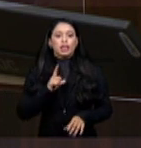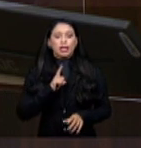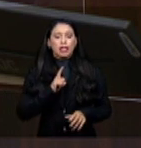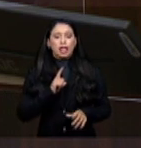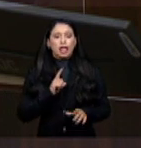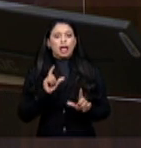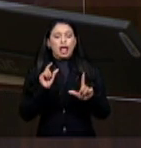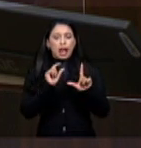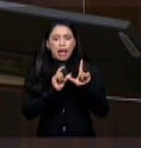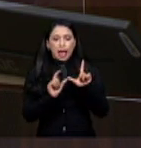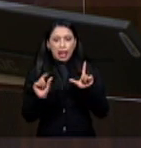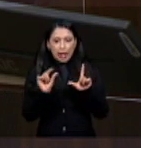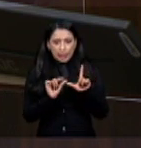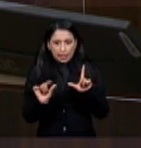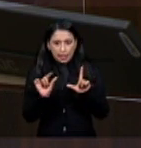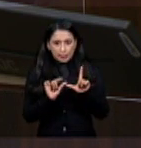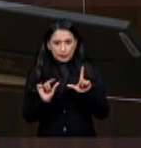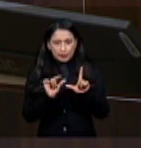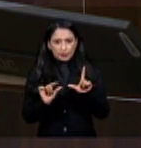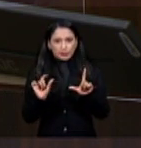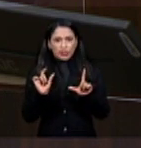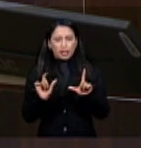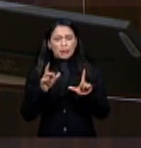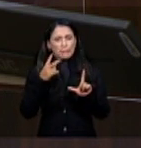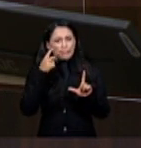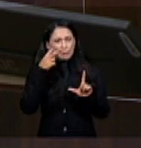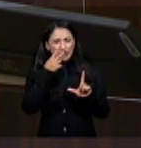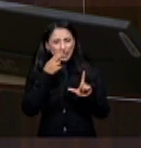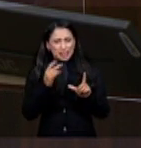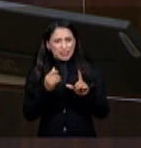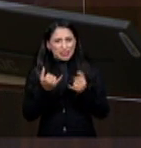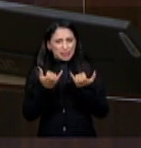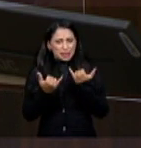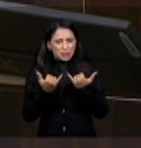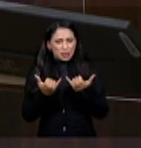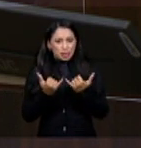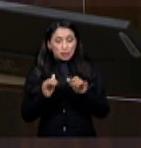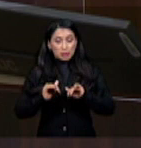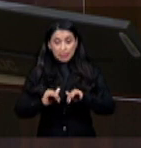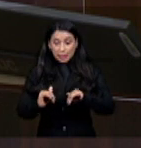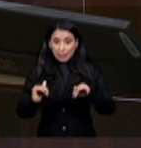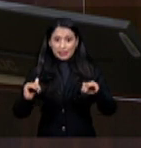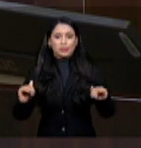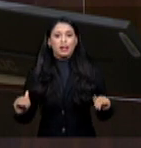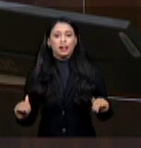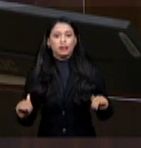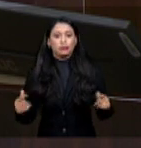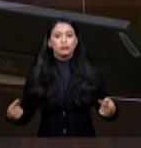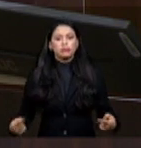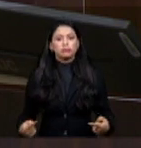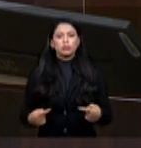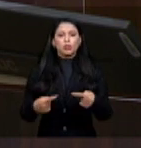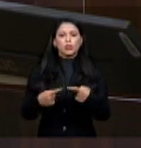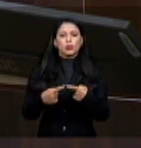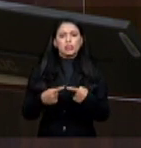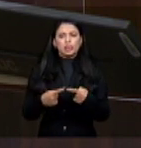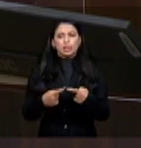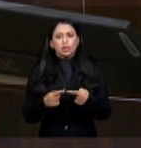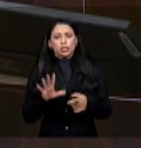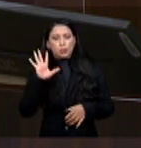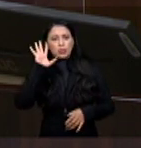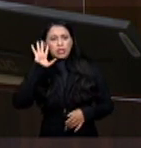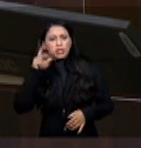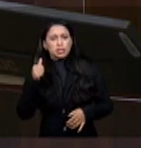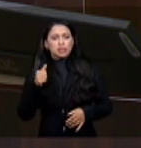sou como irmãos mas muitas vezes estão separados e não coincide em presença em uma